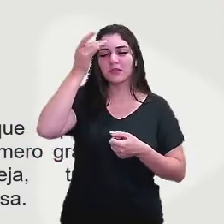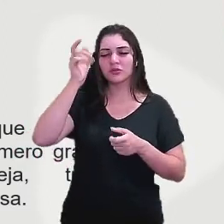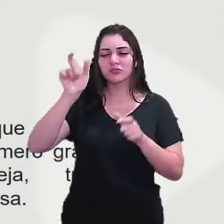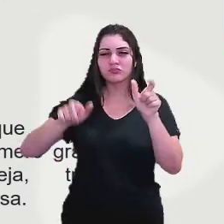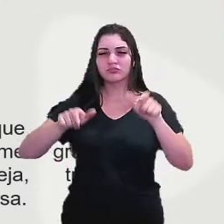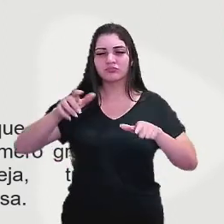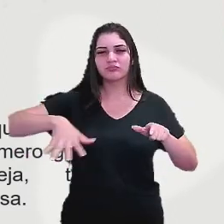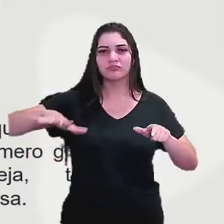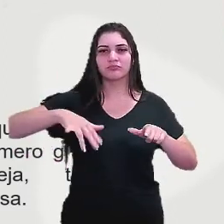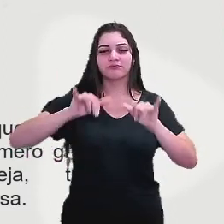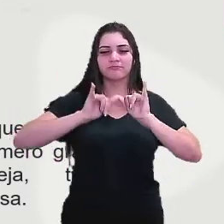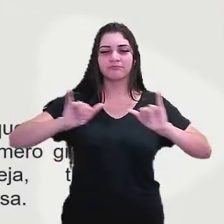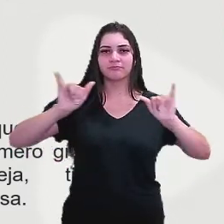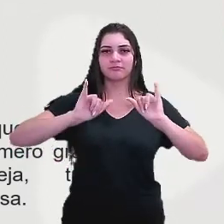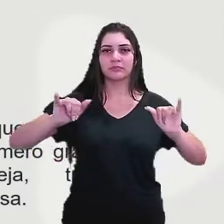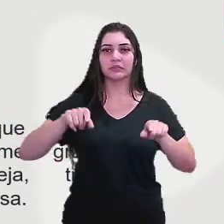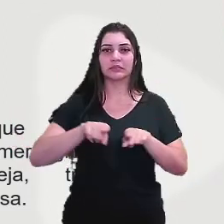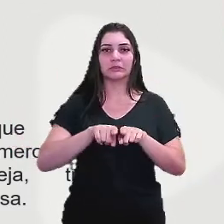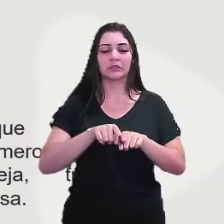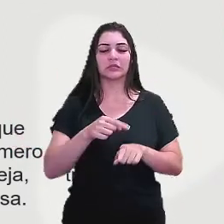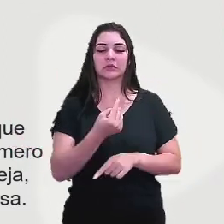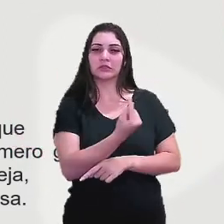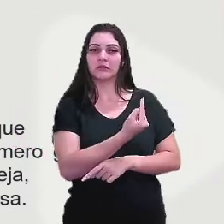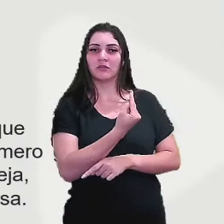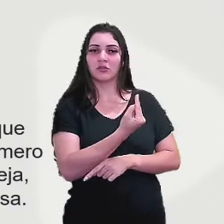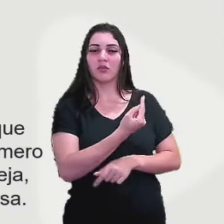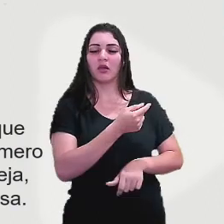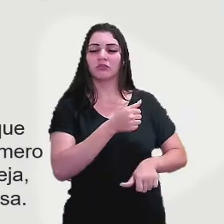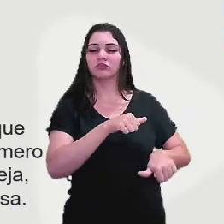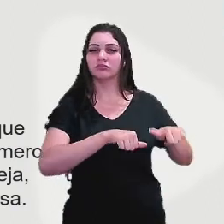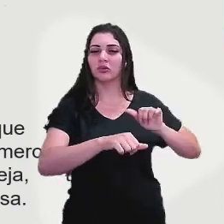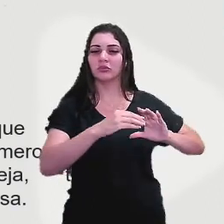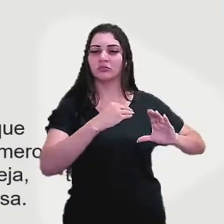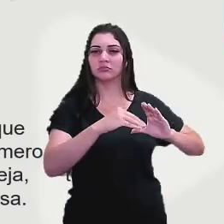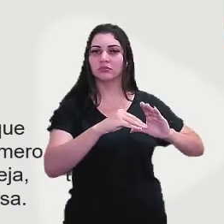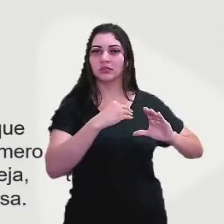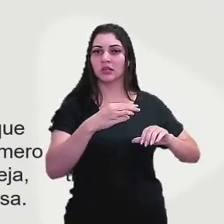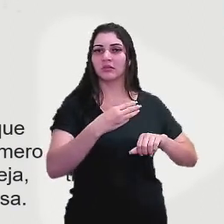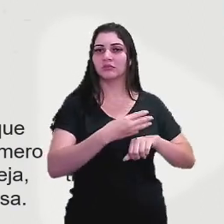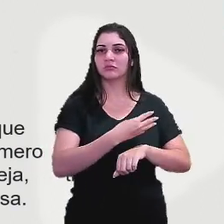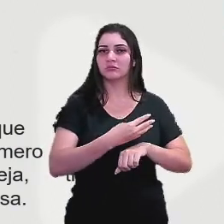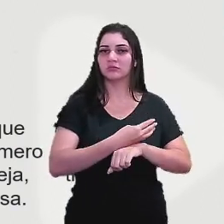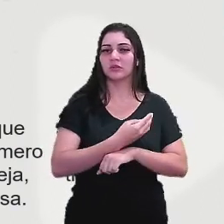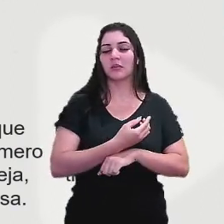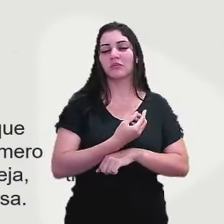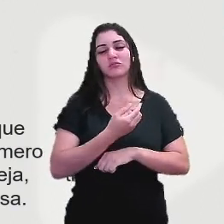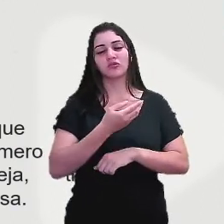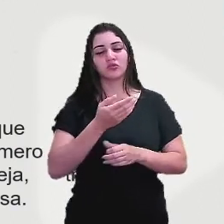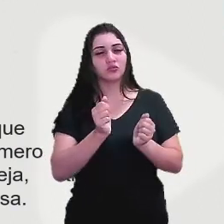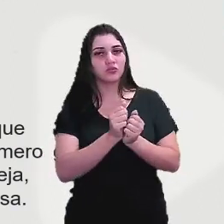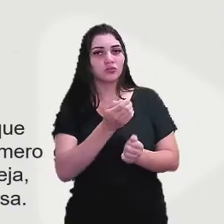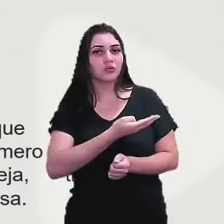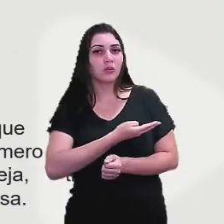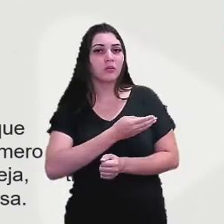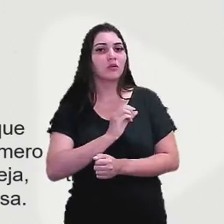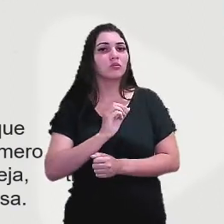assistindo. E o individual, a troca de mensagem pelo WhatsApp com você e seu amigo, ou nos pequenos grupos que vocês